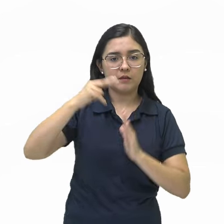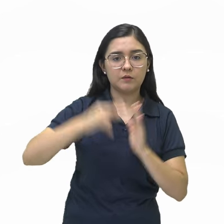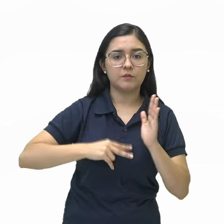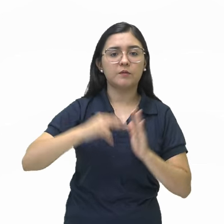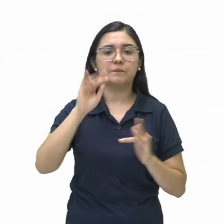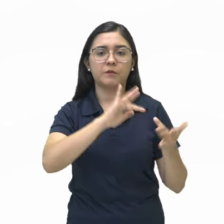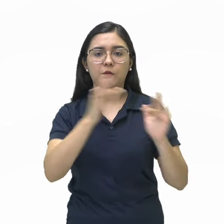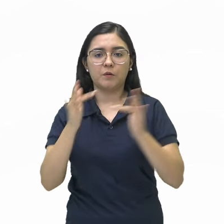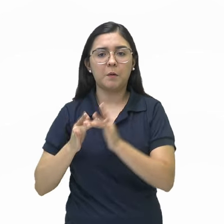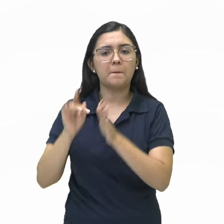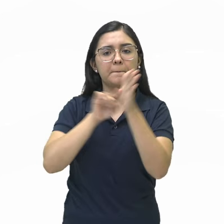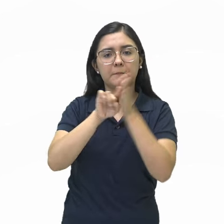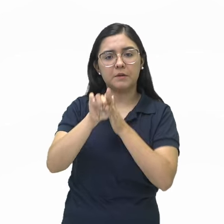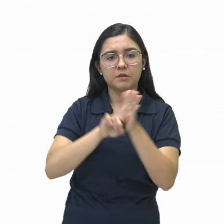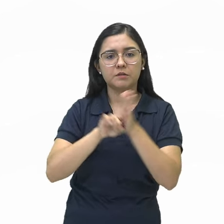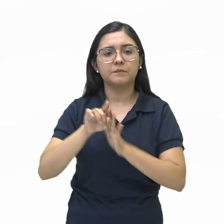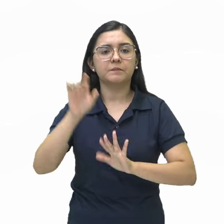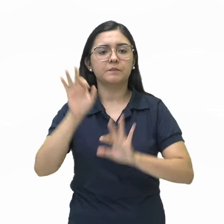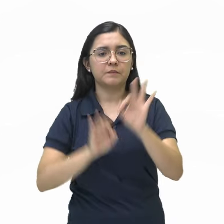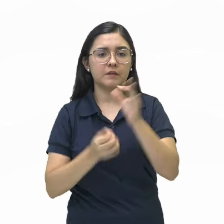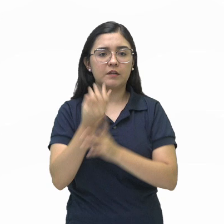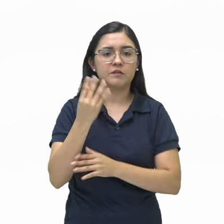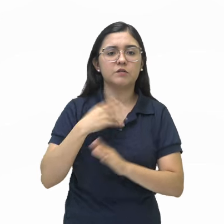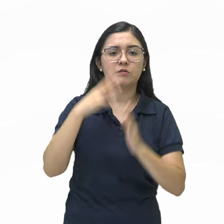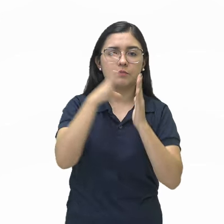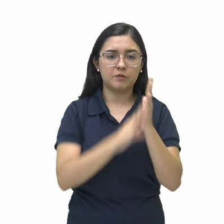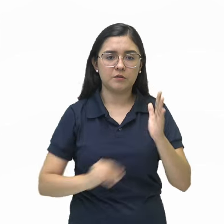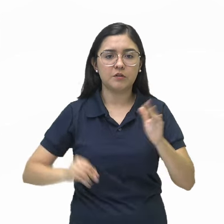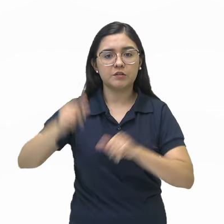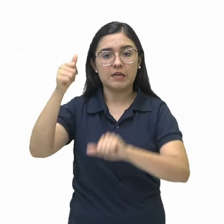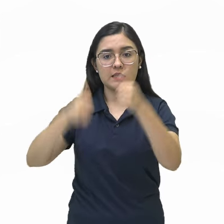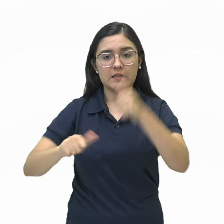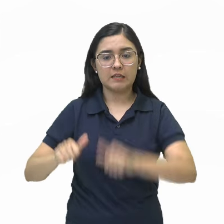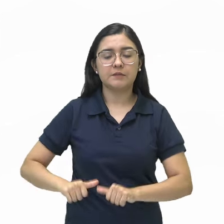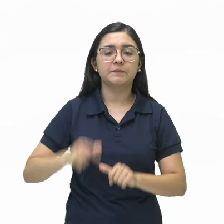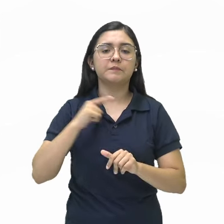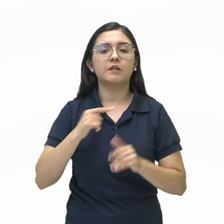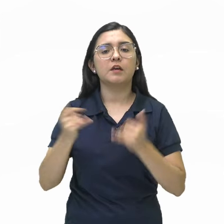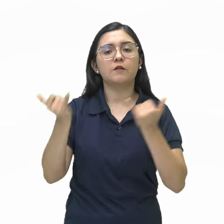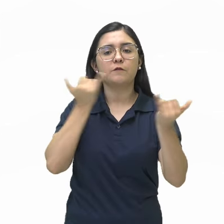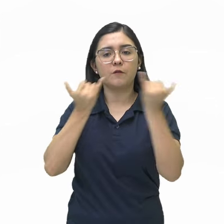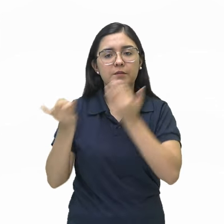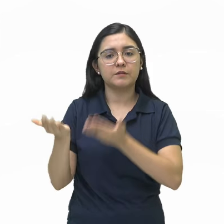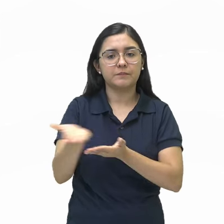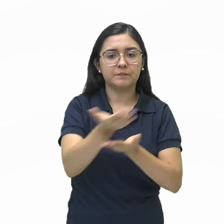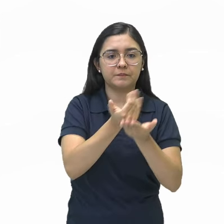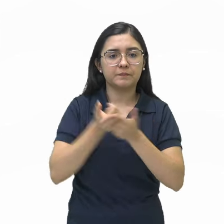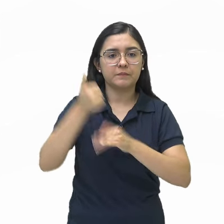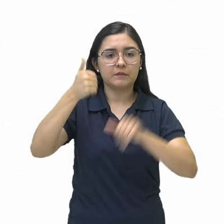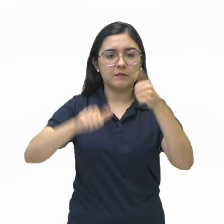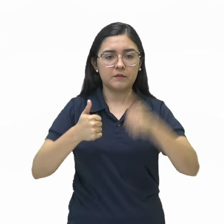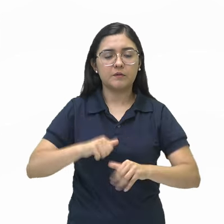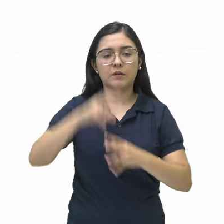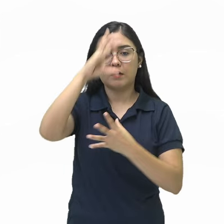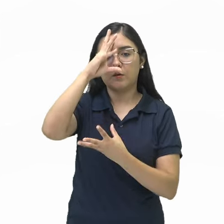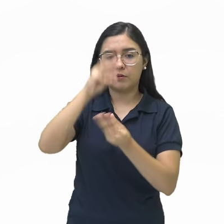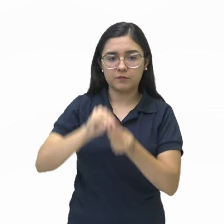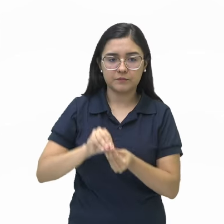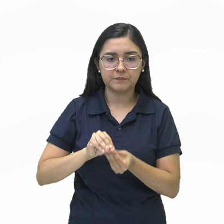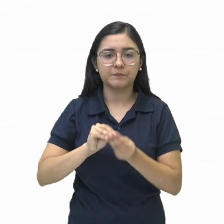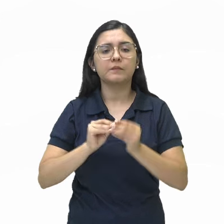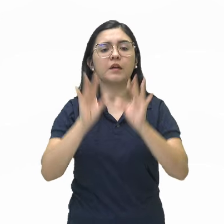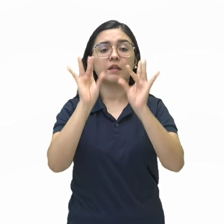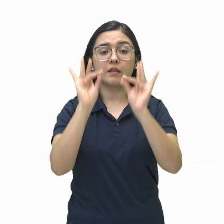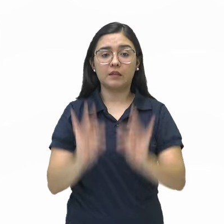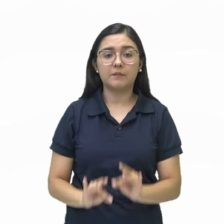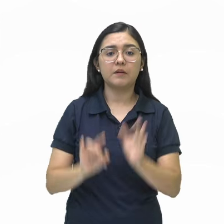contexto, pesquisa, elaboração de modelos de análise, tratamento e análise de dados e conclusões.